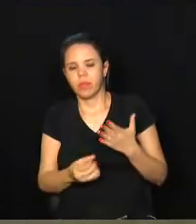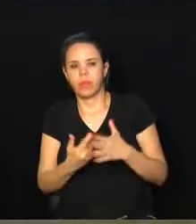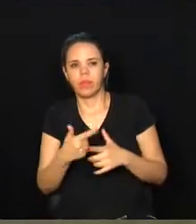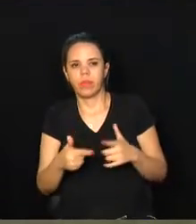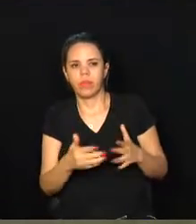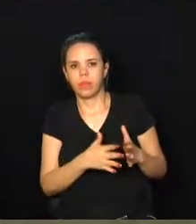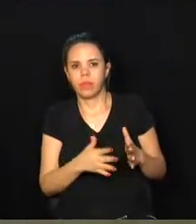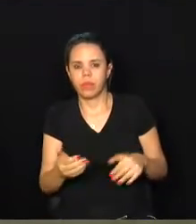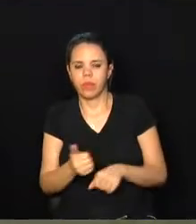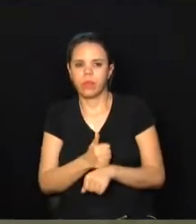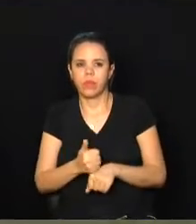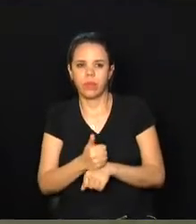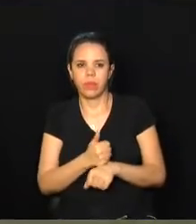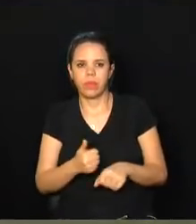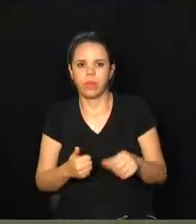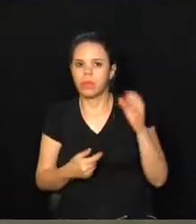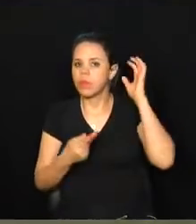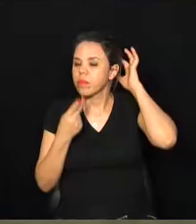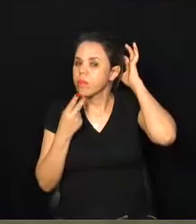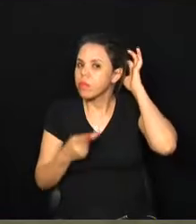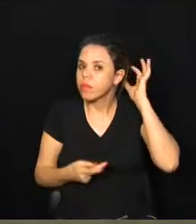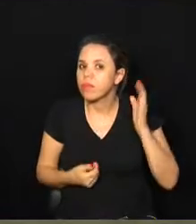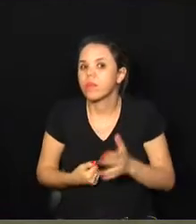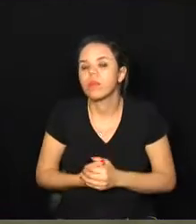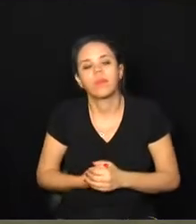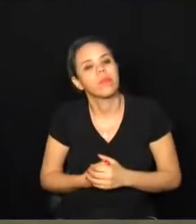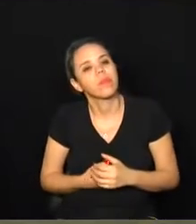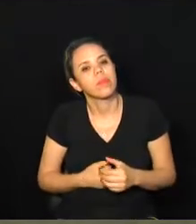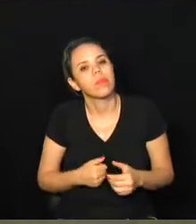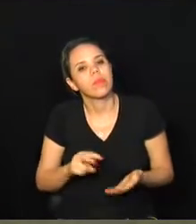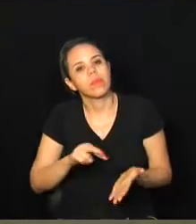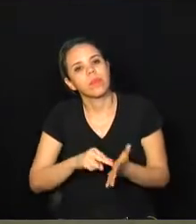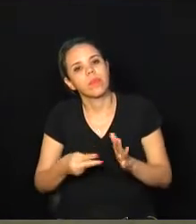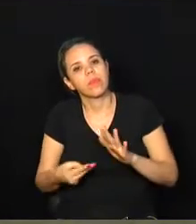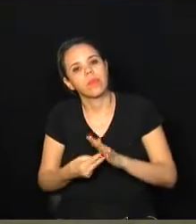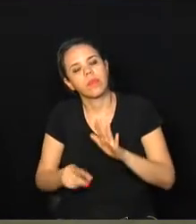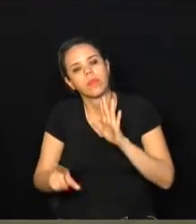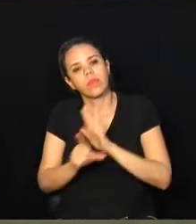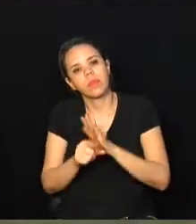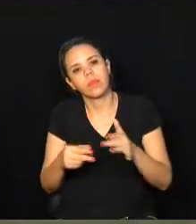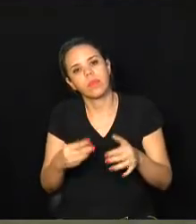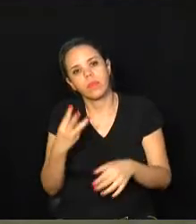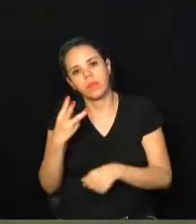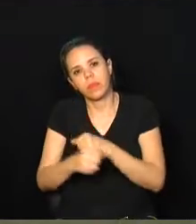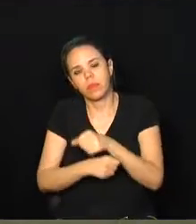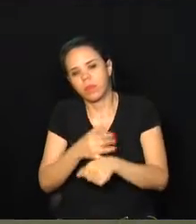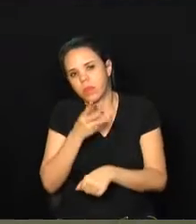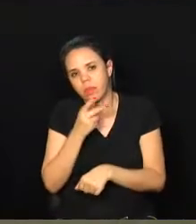na minha carreira, vamos chamar, de interpretação de lei. Fica 3 anos para dizer o que é